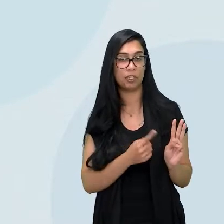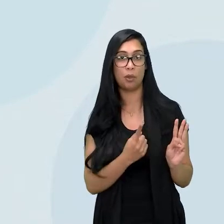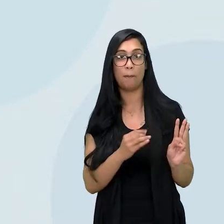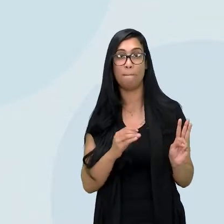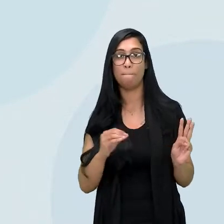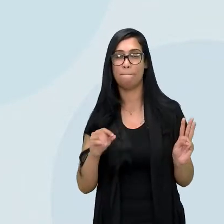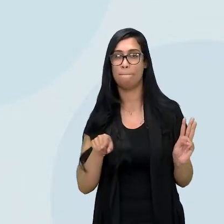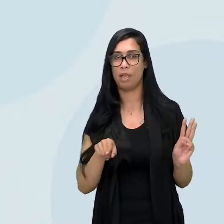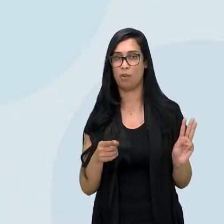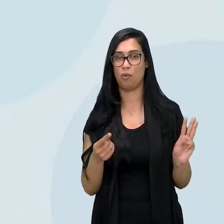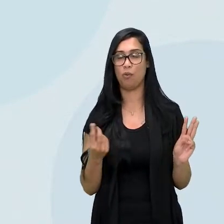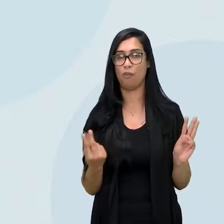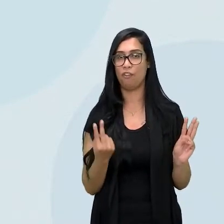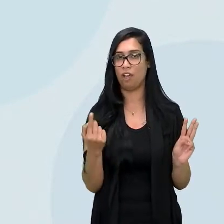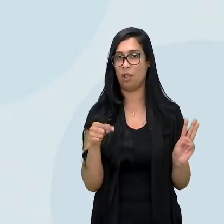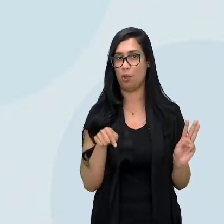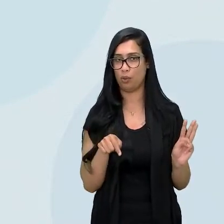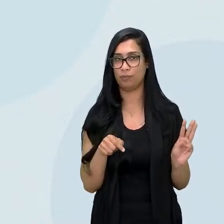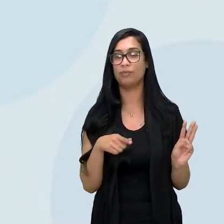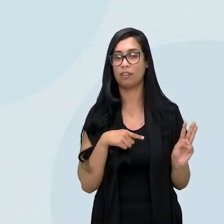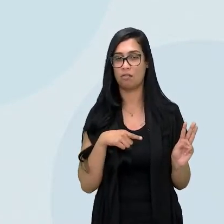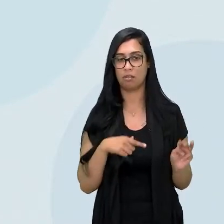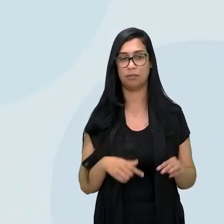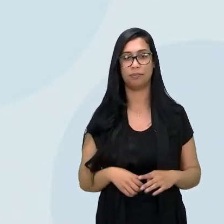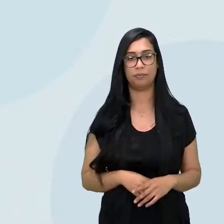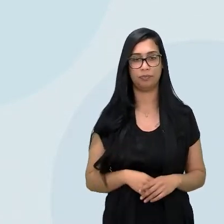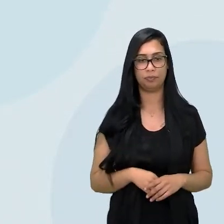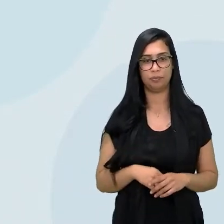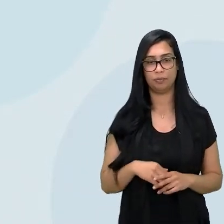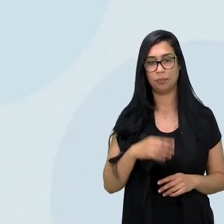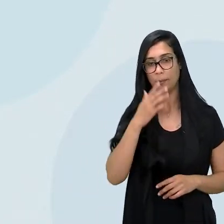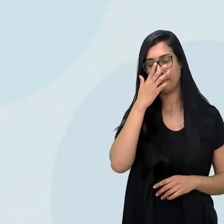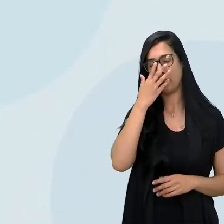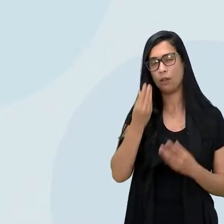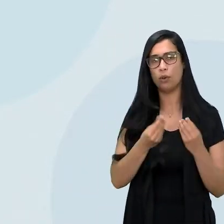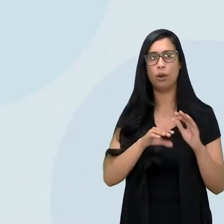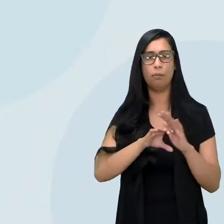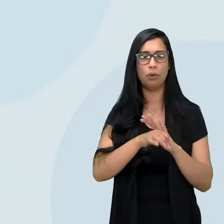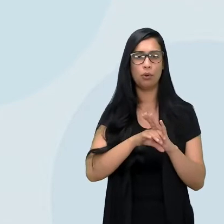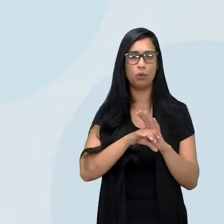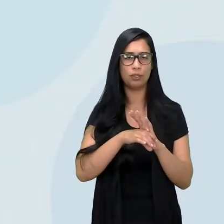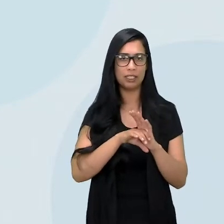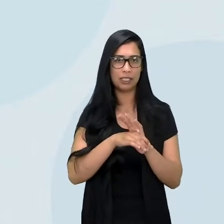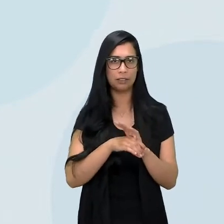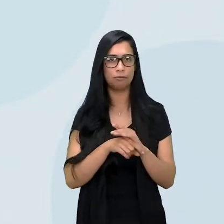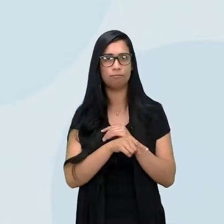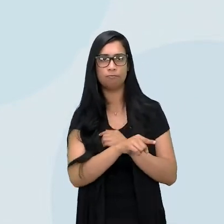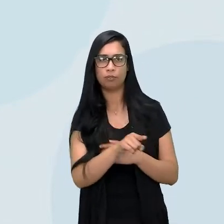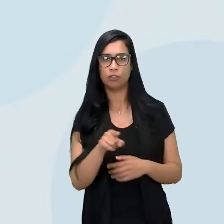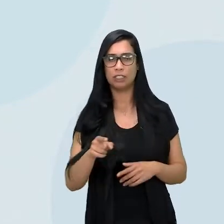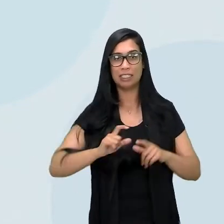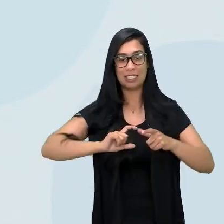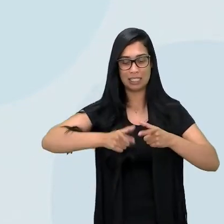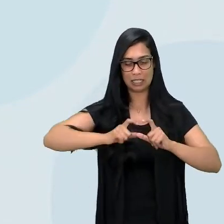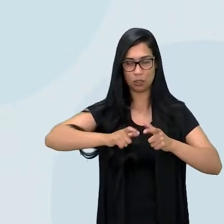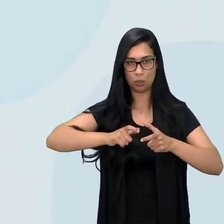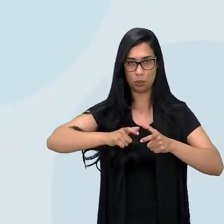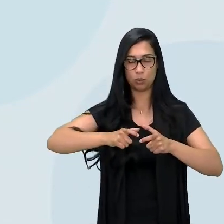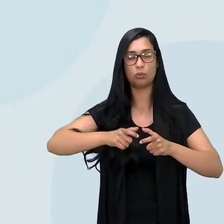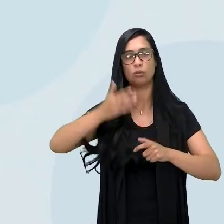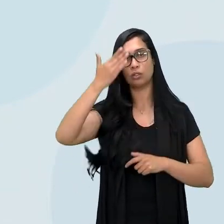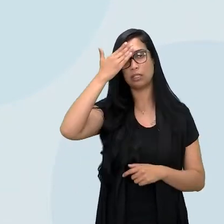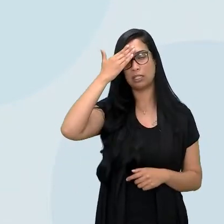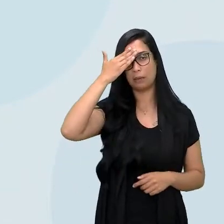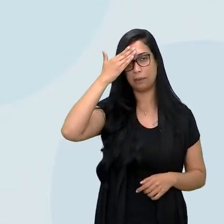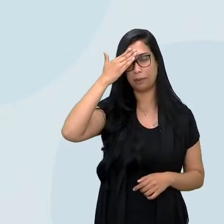Veja que a gente está só fazendo uma retomada da primeira atividade de alguns conceitos que é interessante para você montar um circuito. Veja, você nesse momento